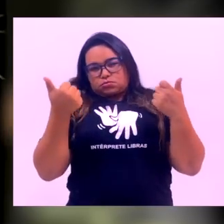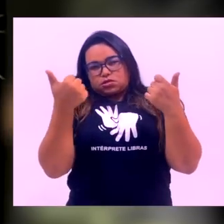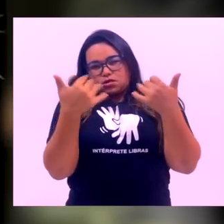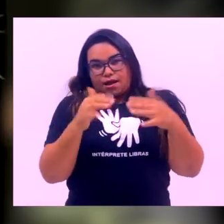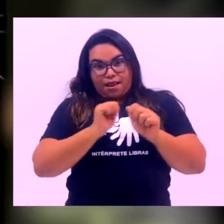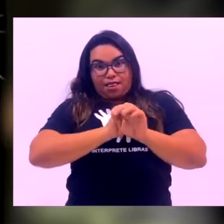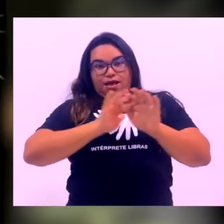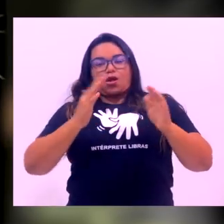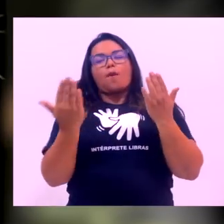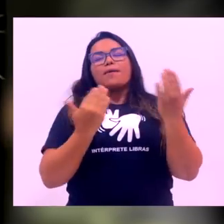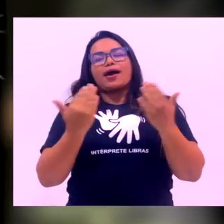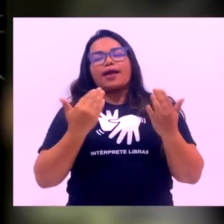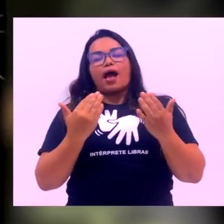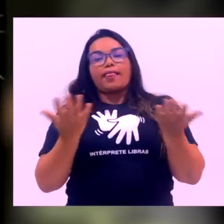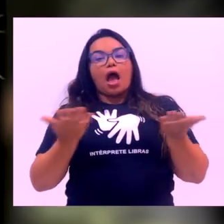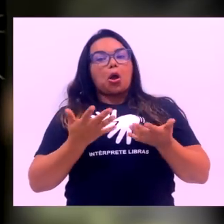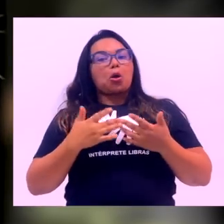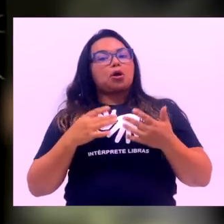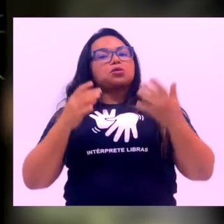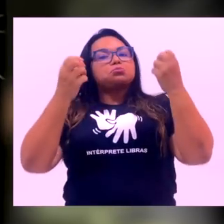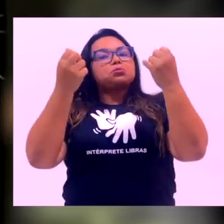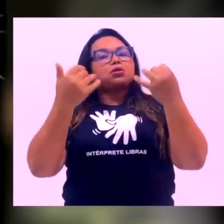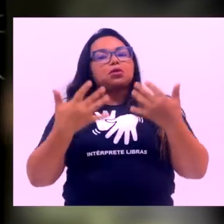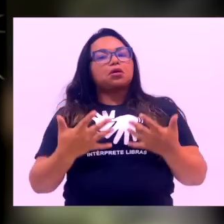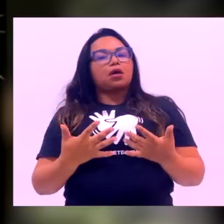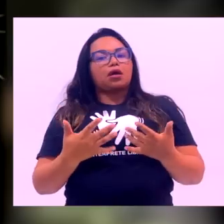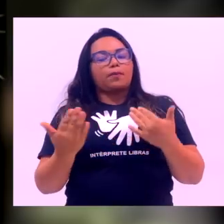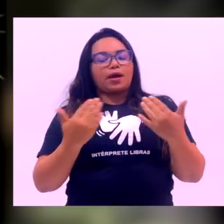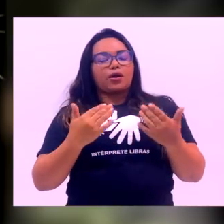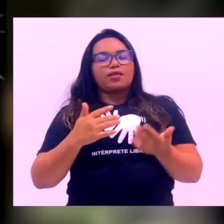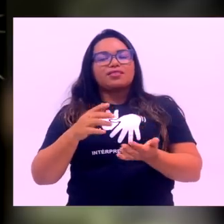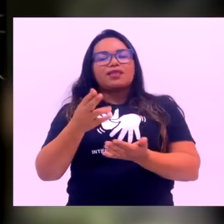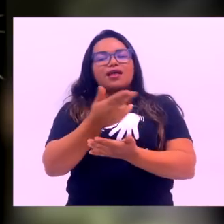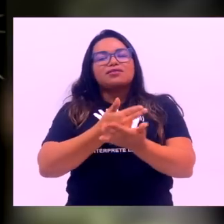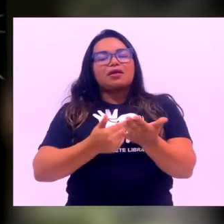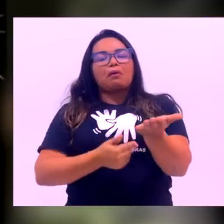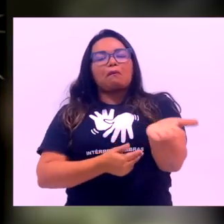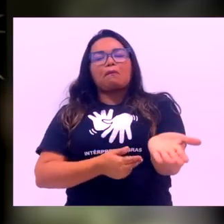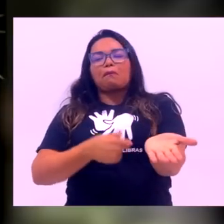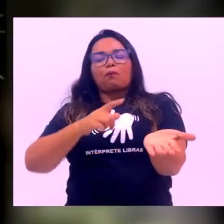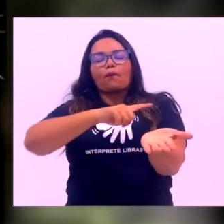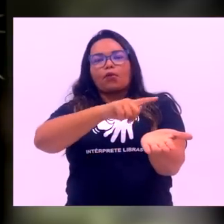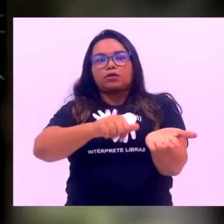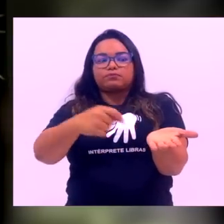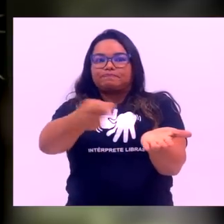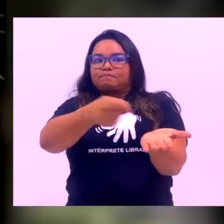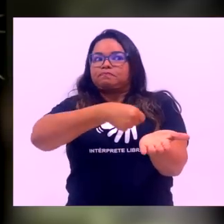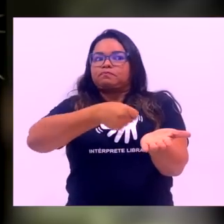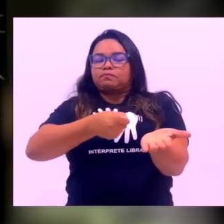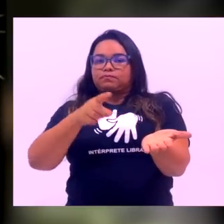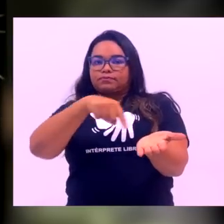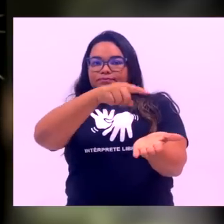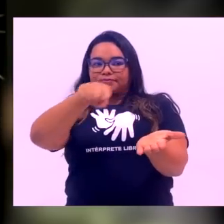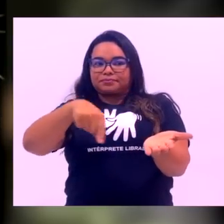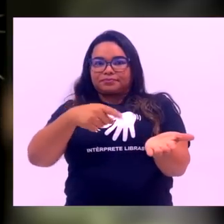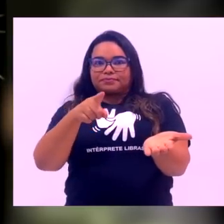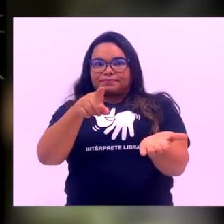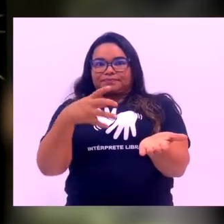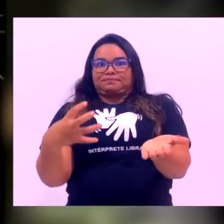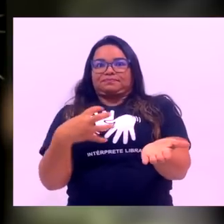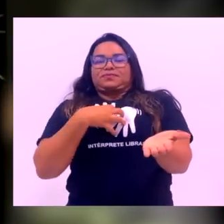vai ficar ainda mais assustador, porque nós veremos a realidade desse poder. E alguns de nós